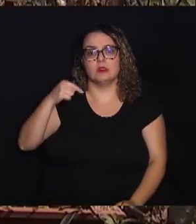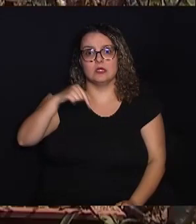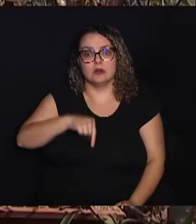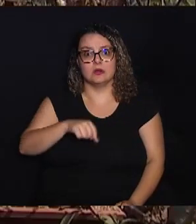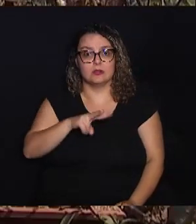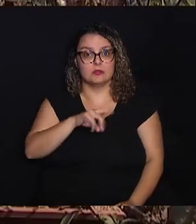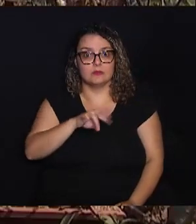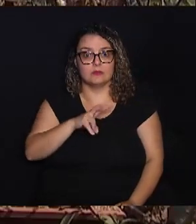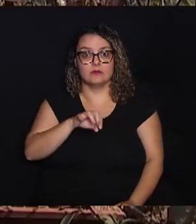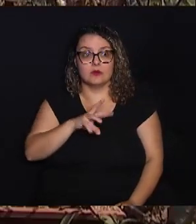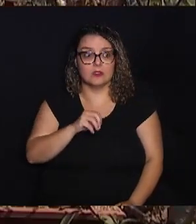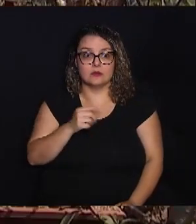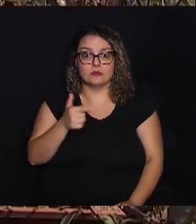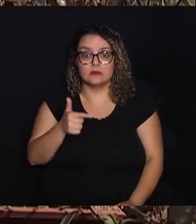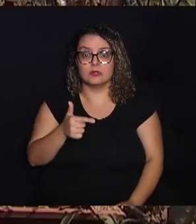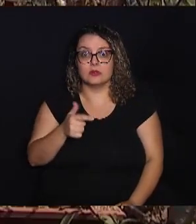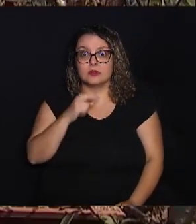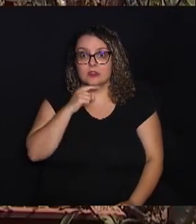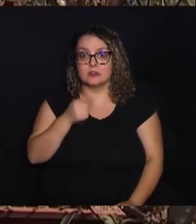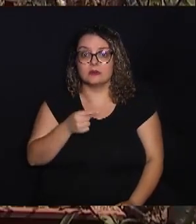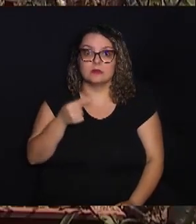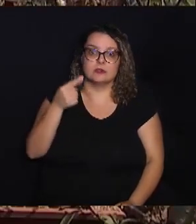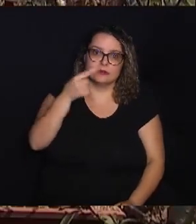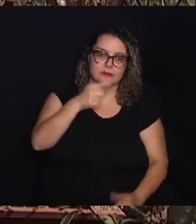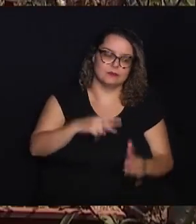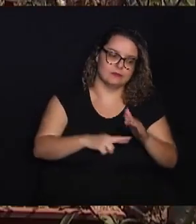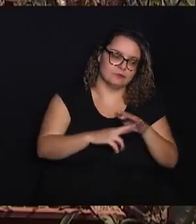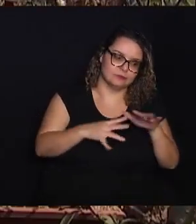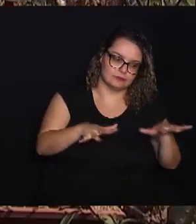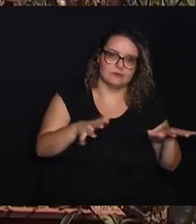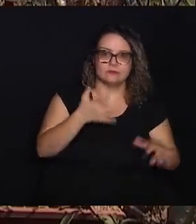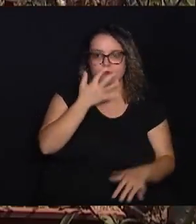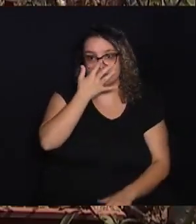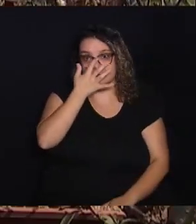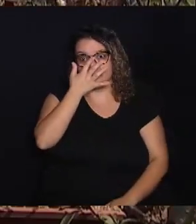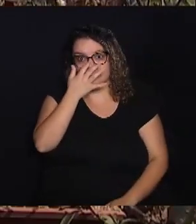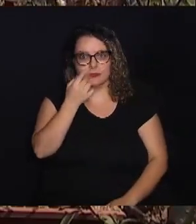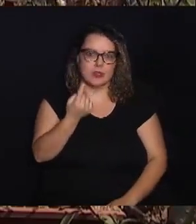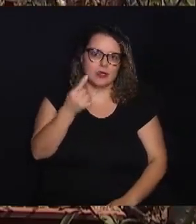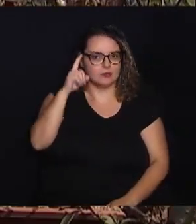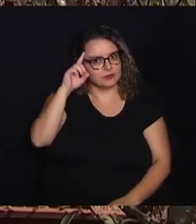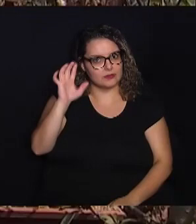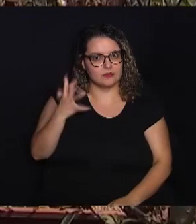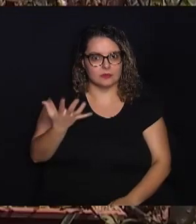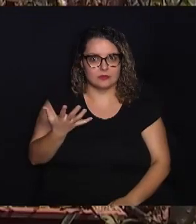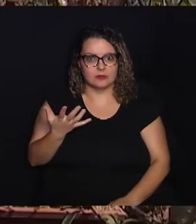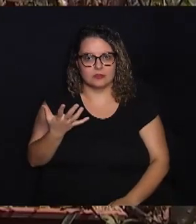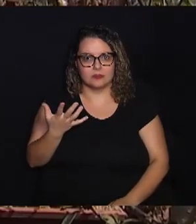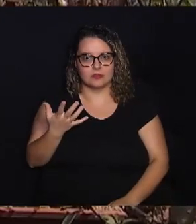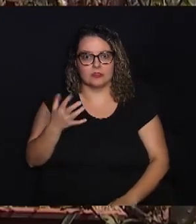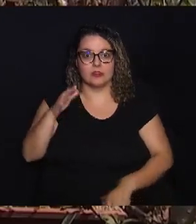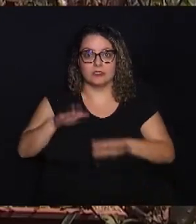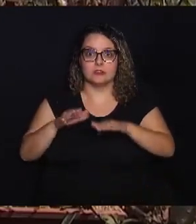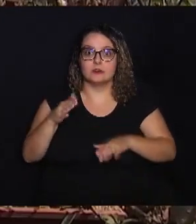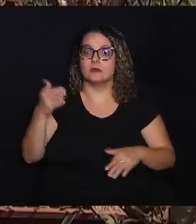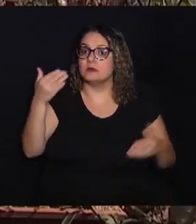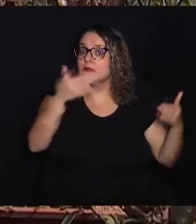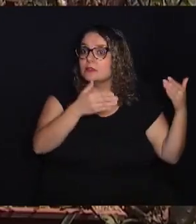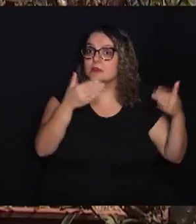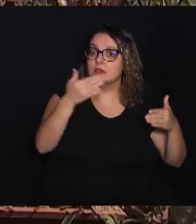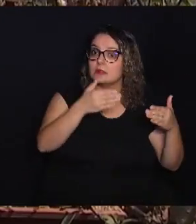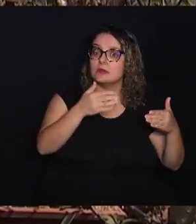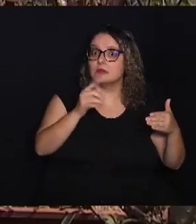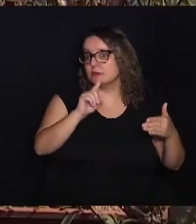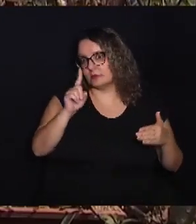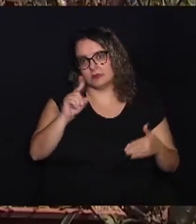não tem ninguém. Eu falei, puxa, eu lá na feira. Ah, um dia só isso aí acontece. Aí às vezes as pessoas iam lá, mas muita gente também não